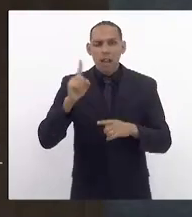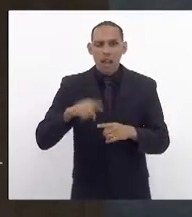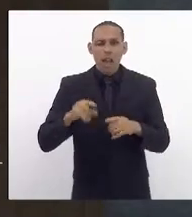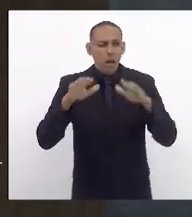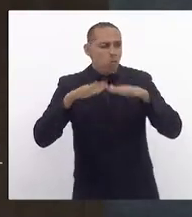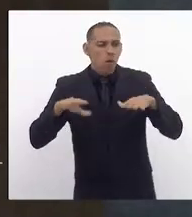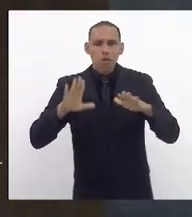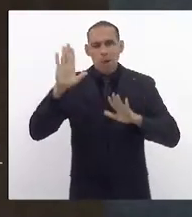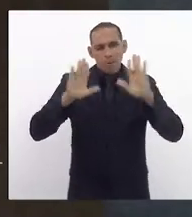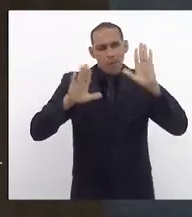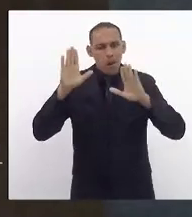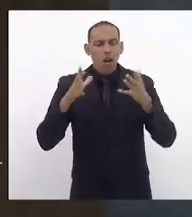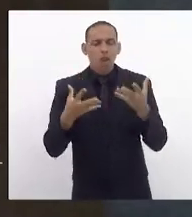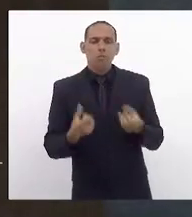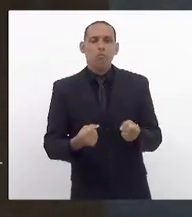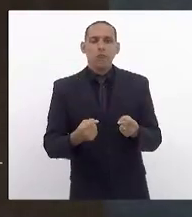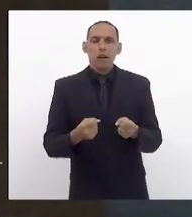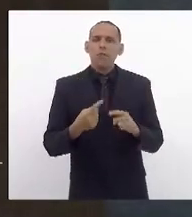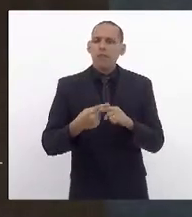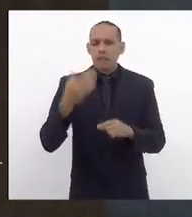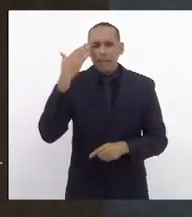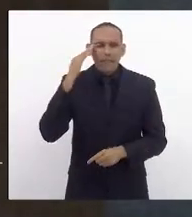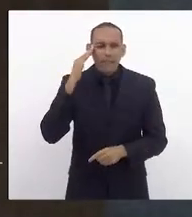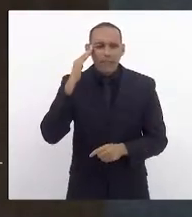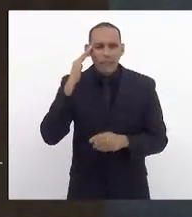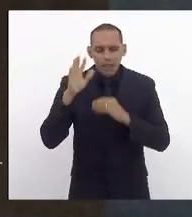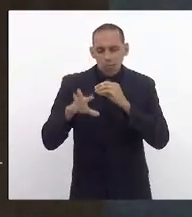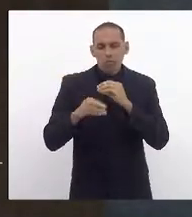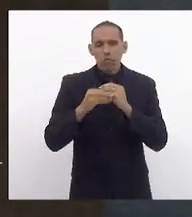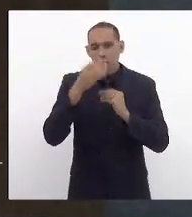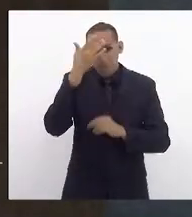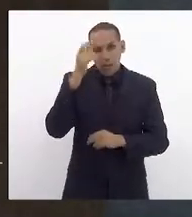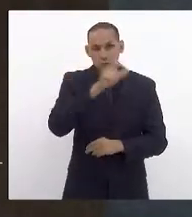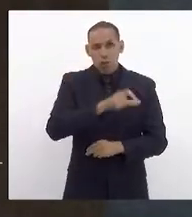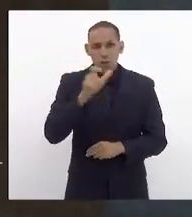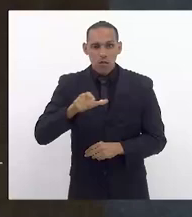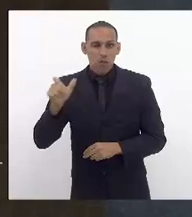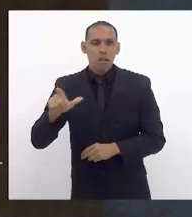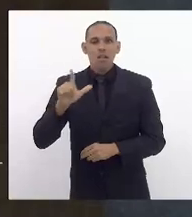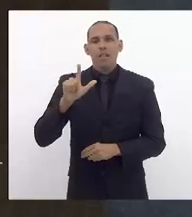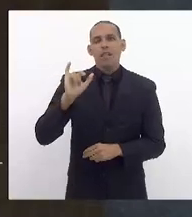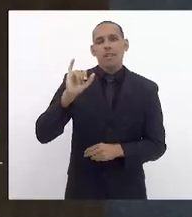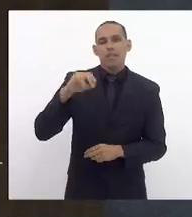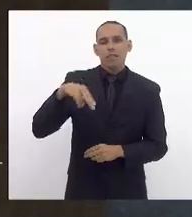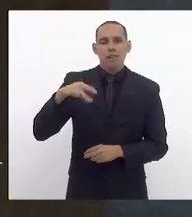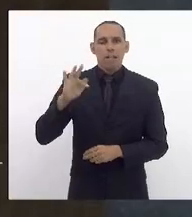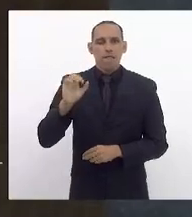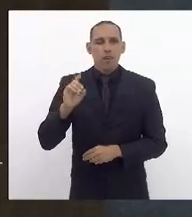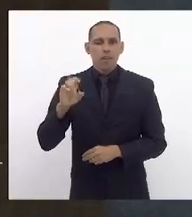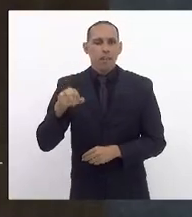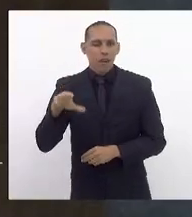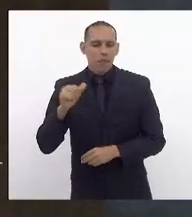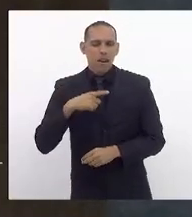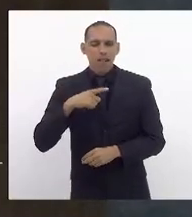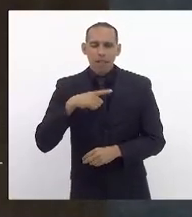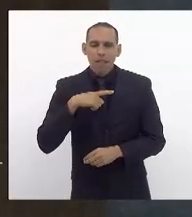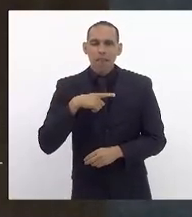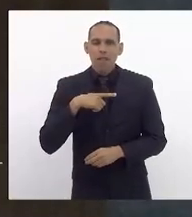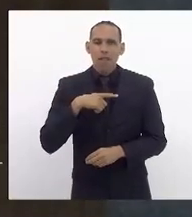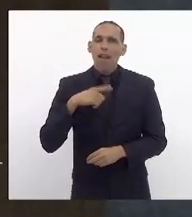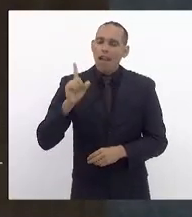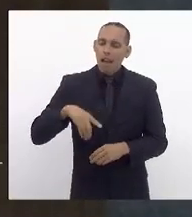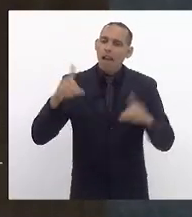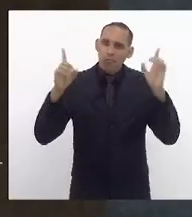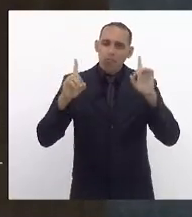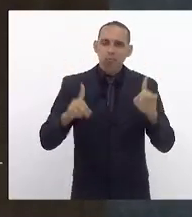unânime, por entender a necessidade de incluir essas pessoas com linfedema na categoria de pessoas